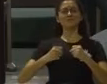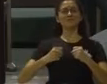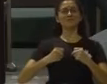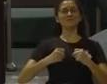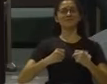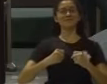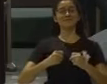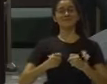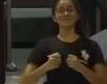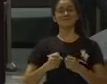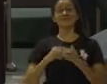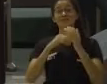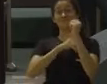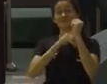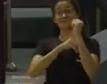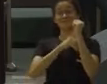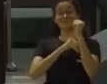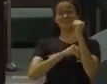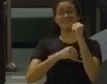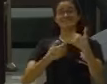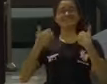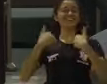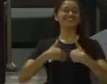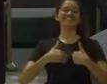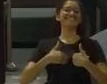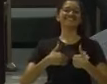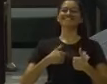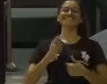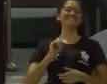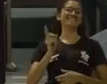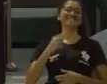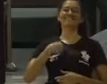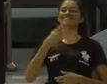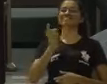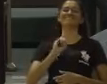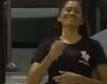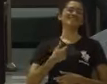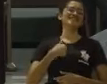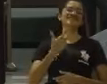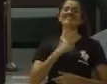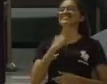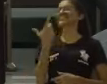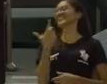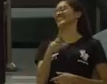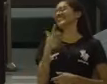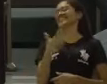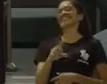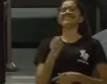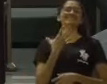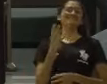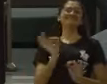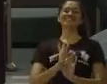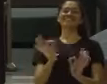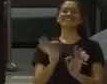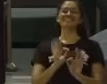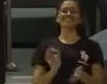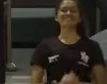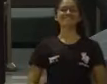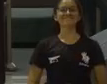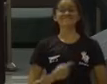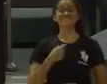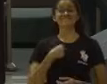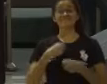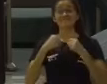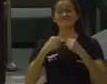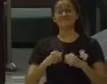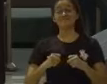dizendo: o segredo não está em mim, não tem nada a ver comigo. Eu posso não